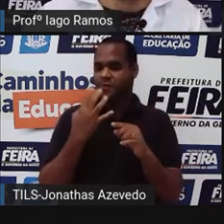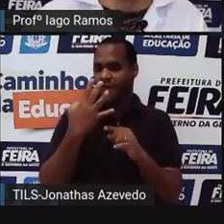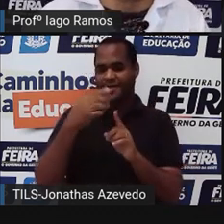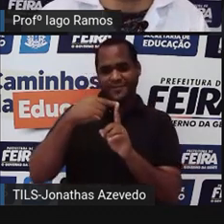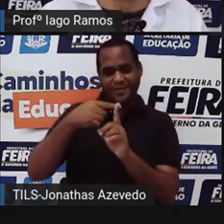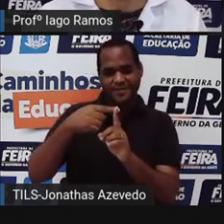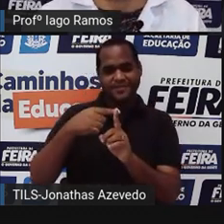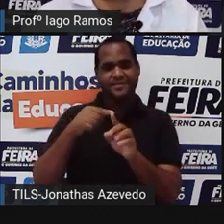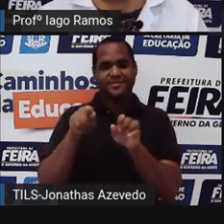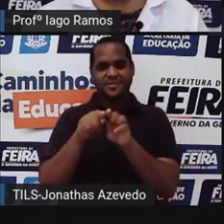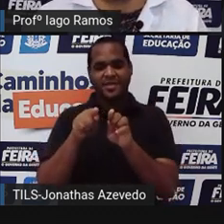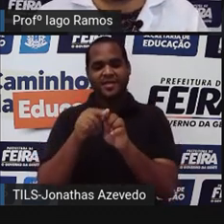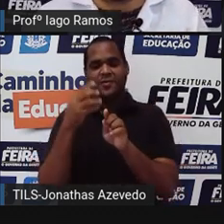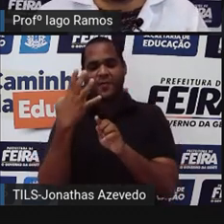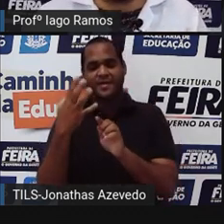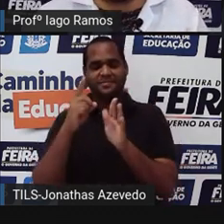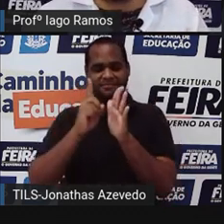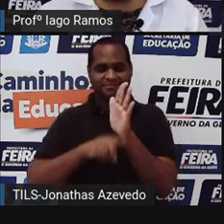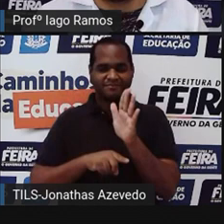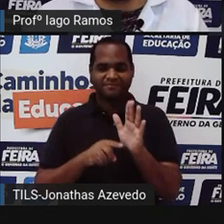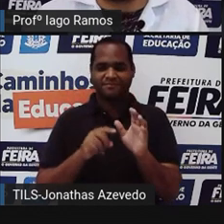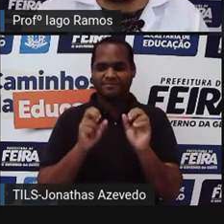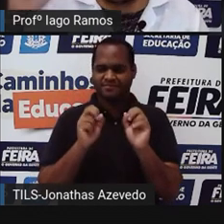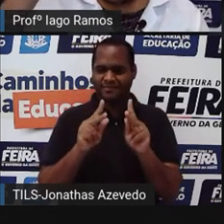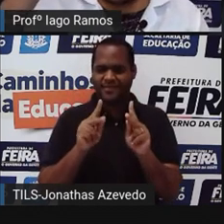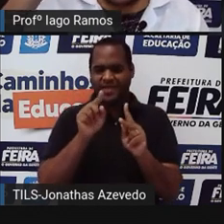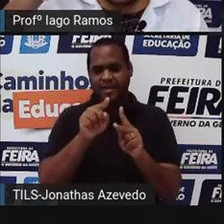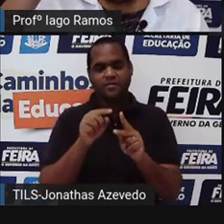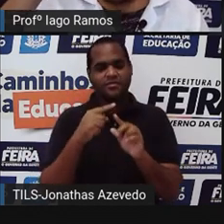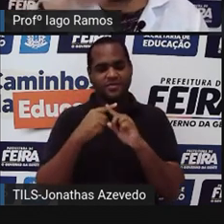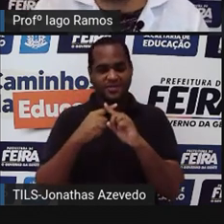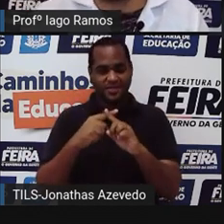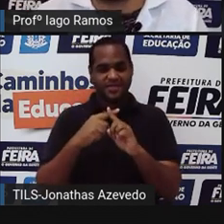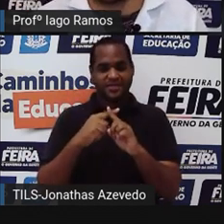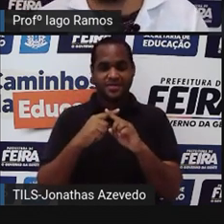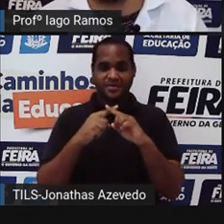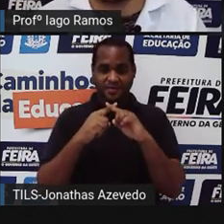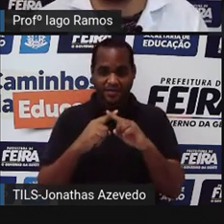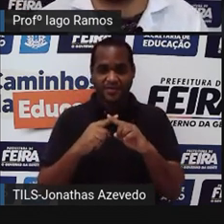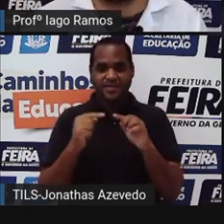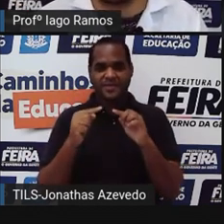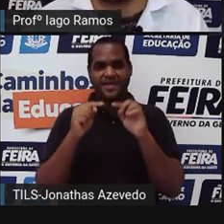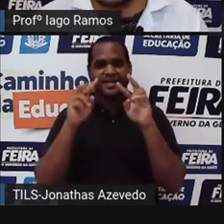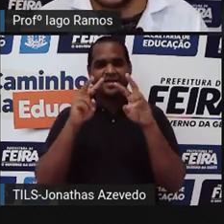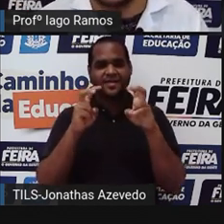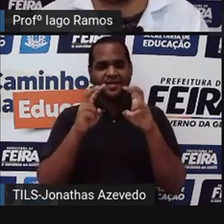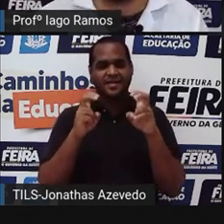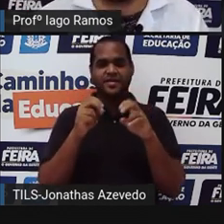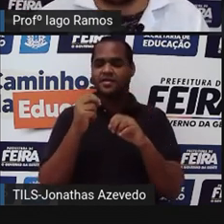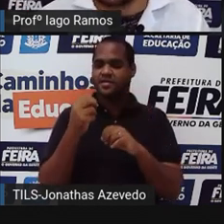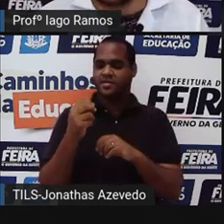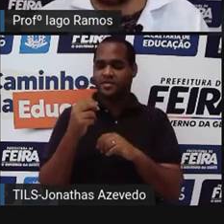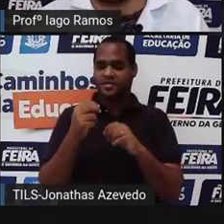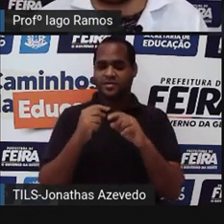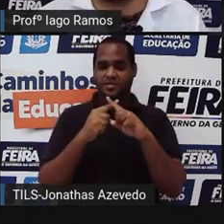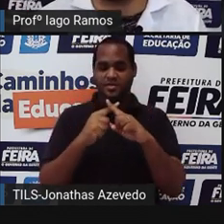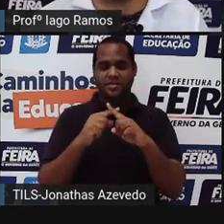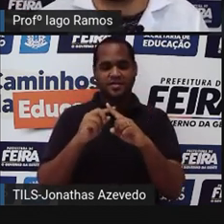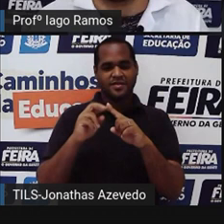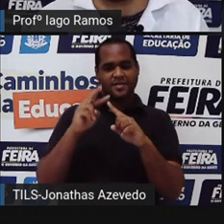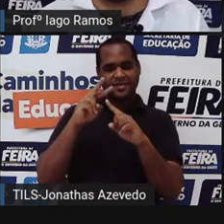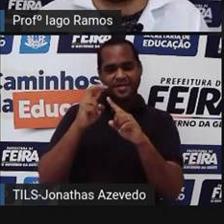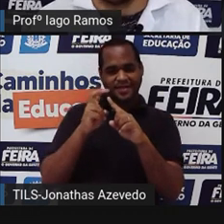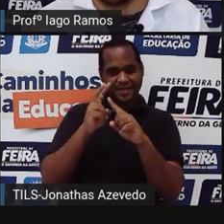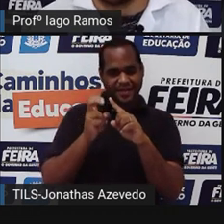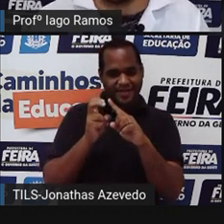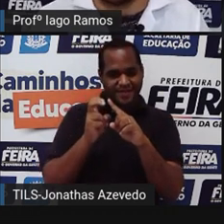positivo e o 4 negativo. Então, esse x, né, uma aspazinha aí que a gente chama de x', vai ser igual a 4,